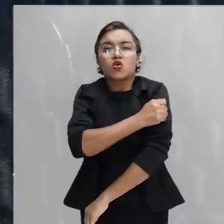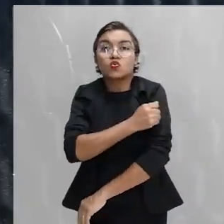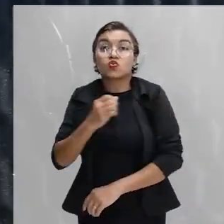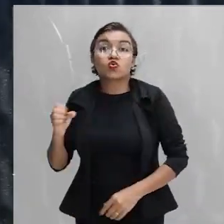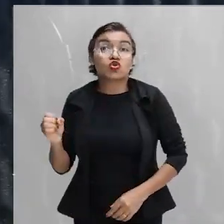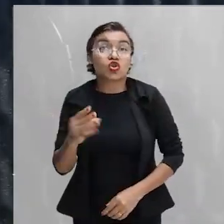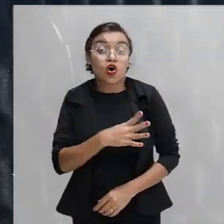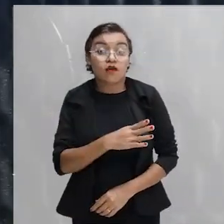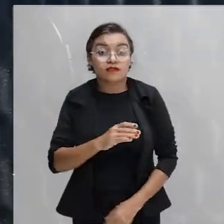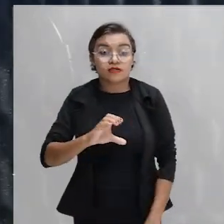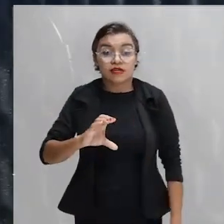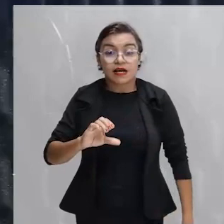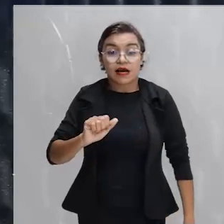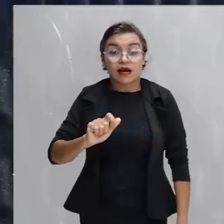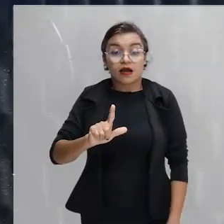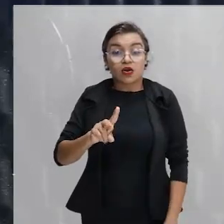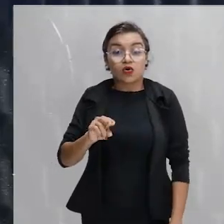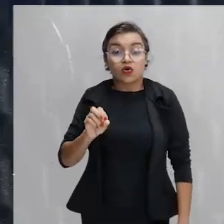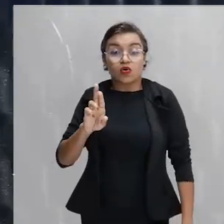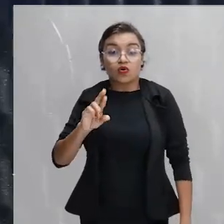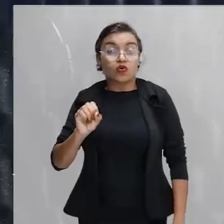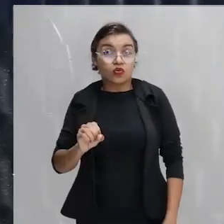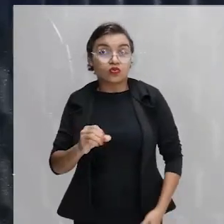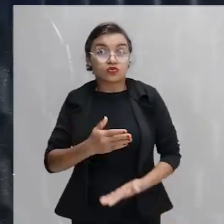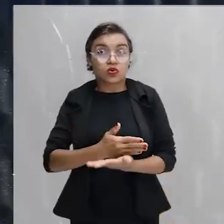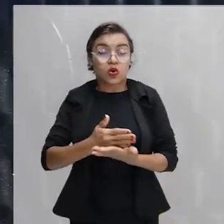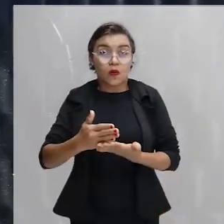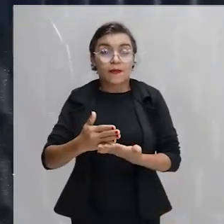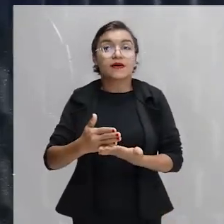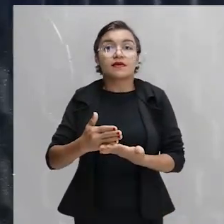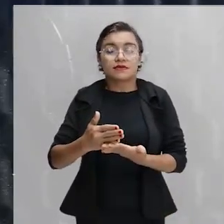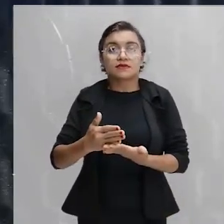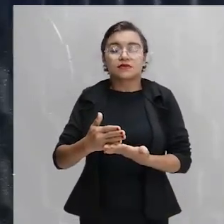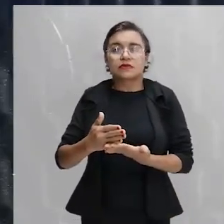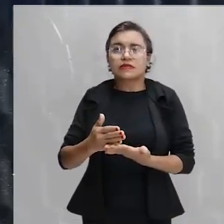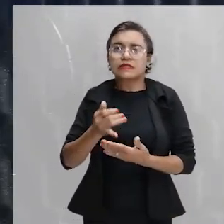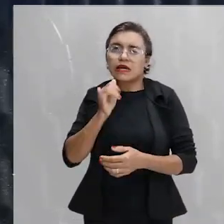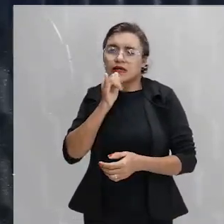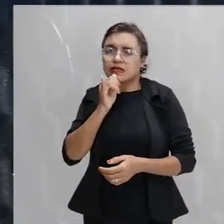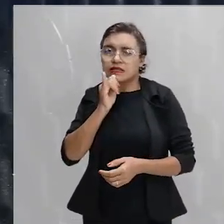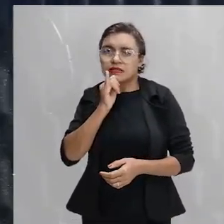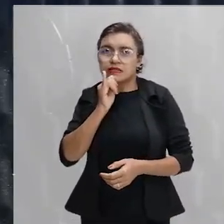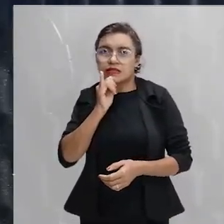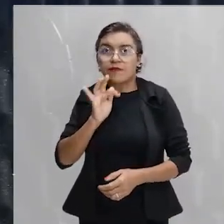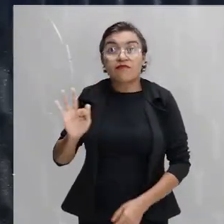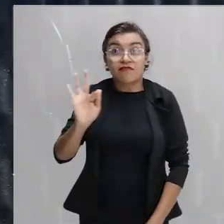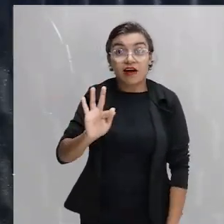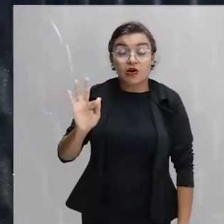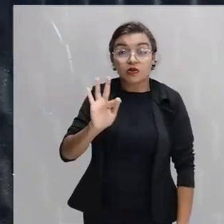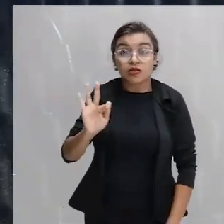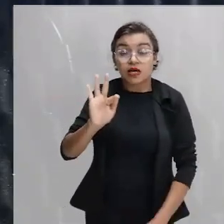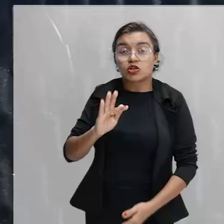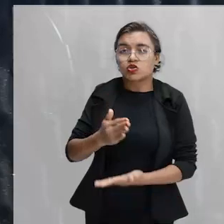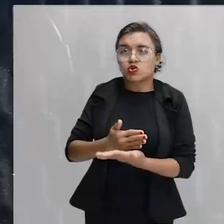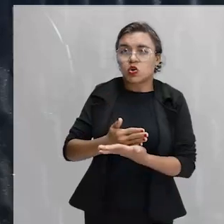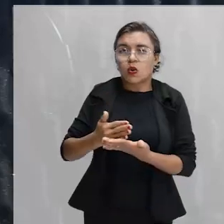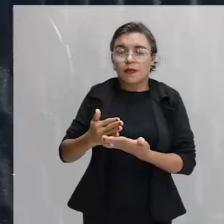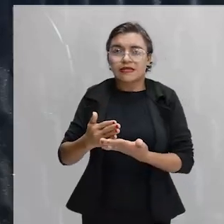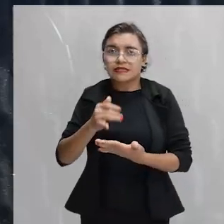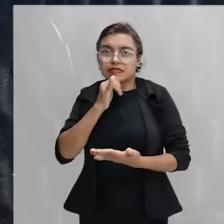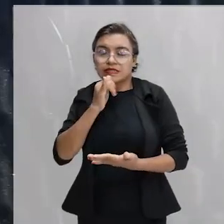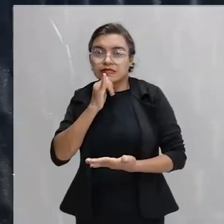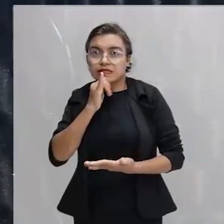que iniciam um curso de nível superior, chamado de calouro. Às vezes você, a chuchu, quando